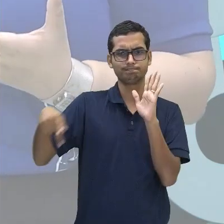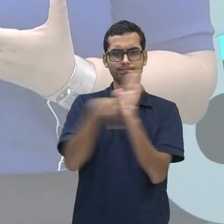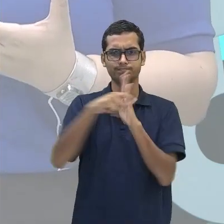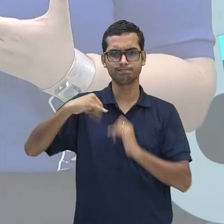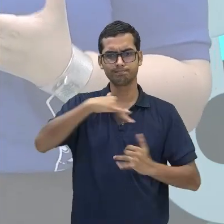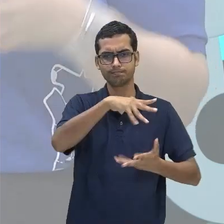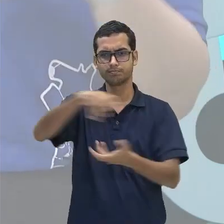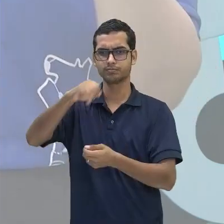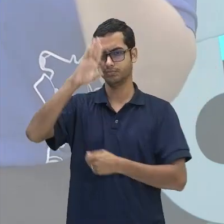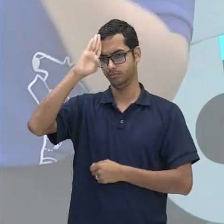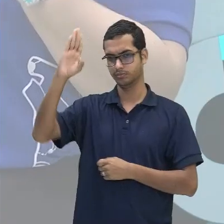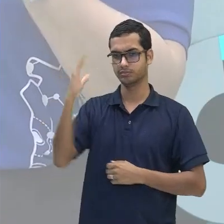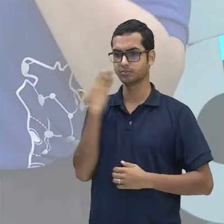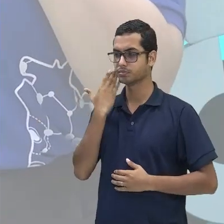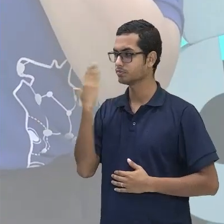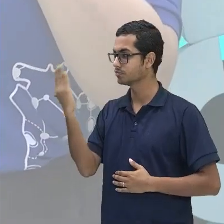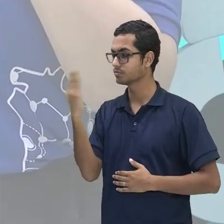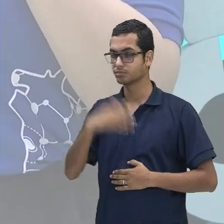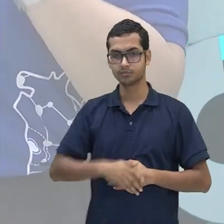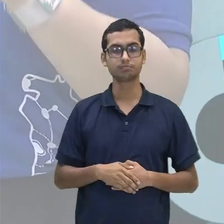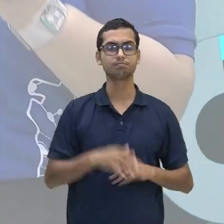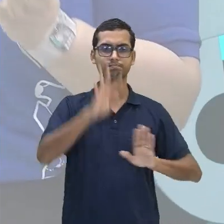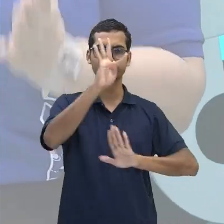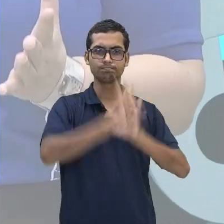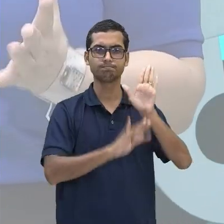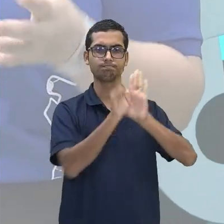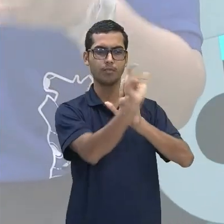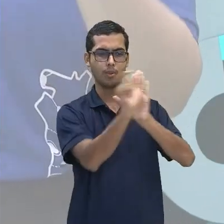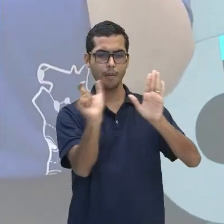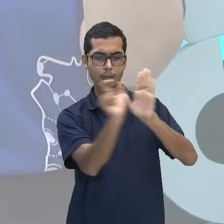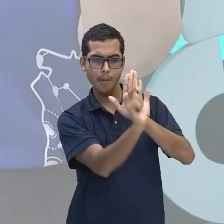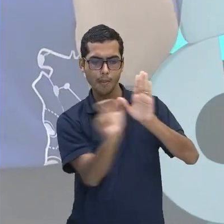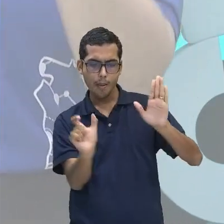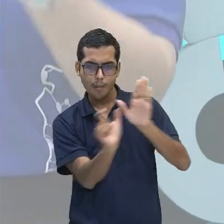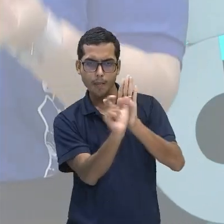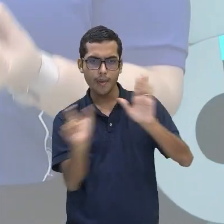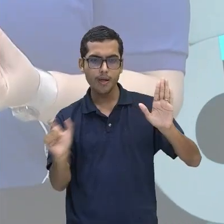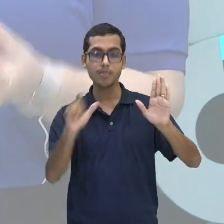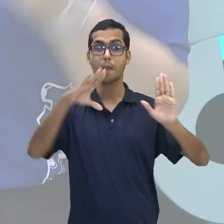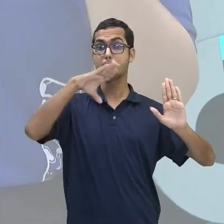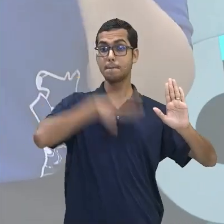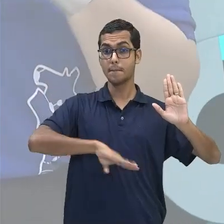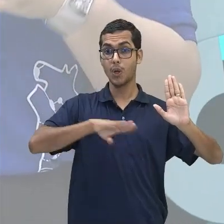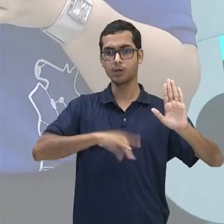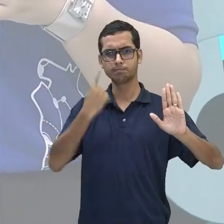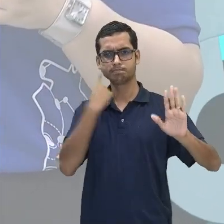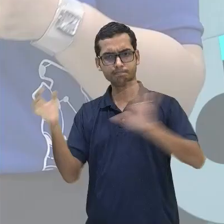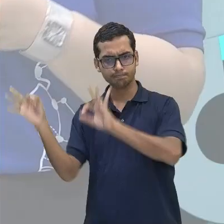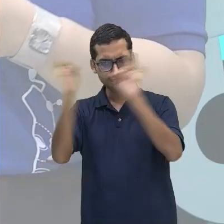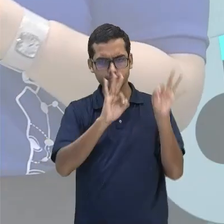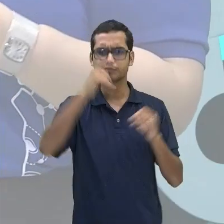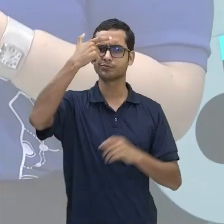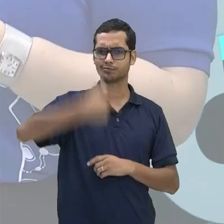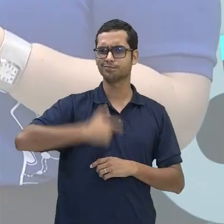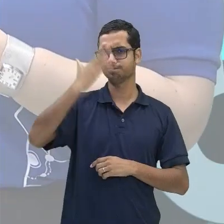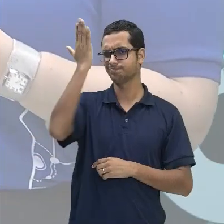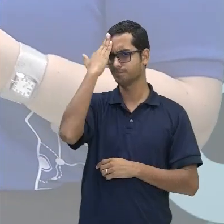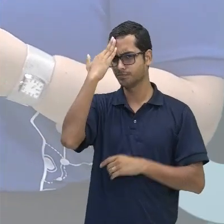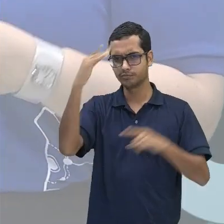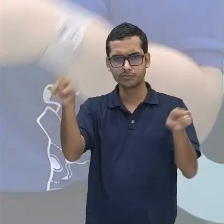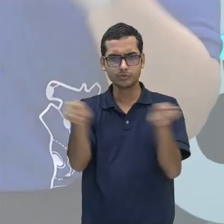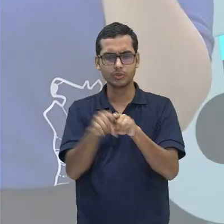de palavras e na língua portuguesa, a qual eu conheço, a qual